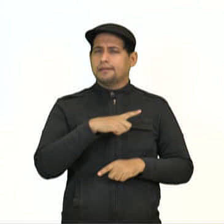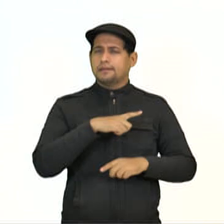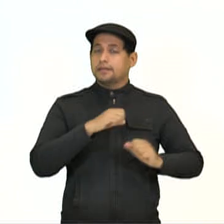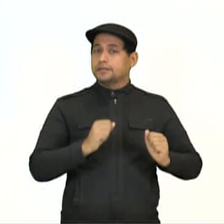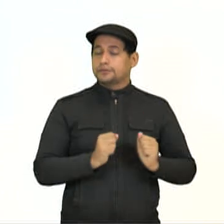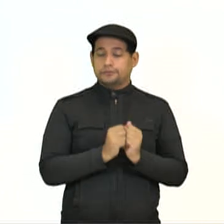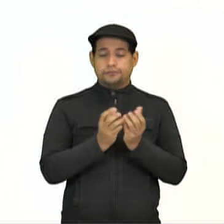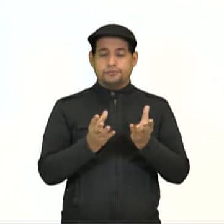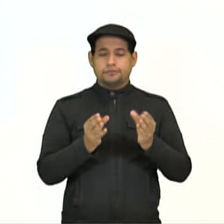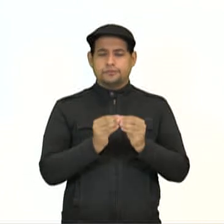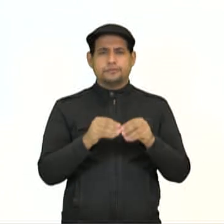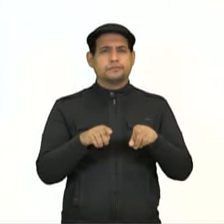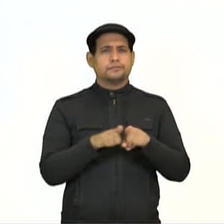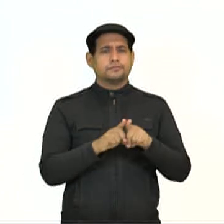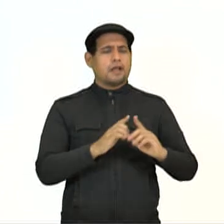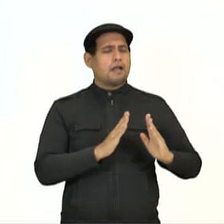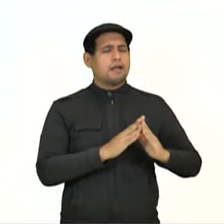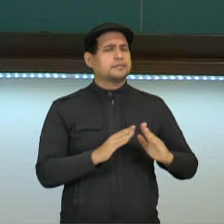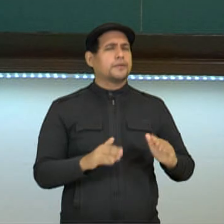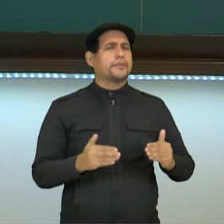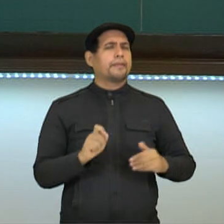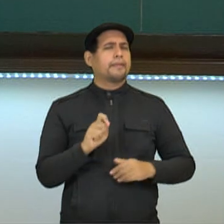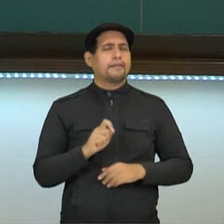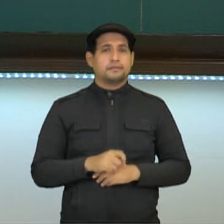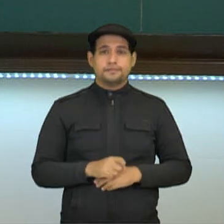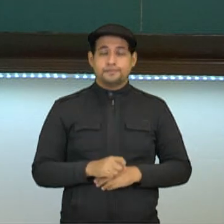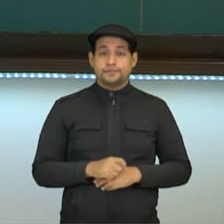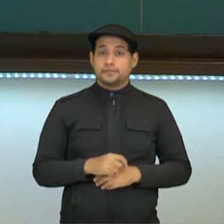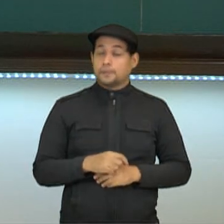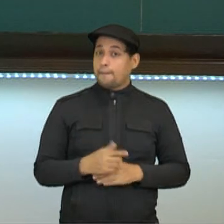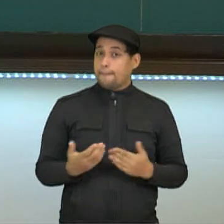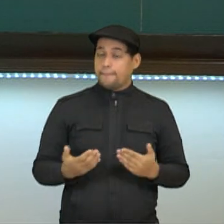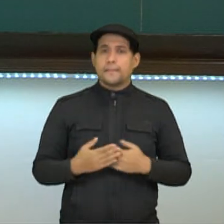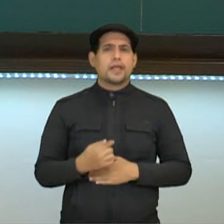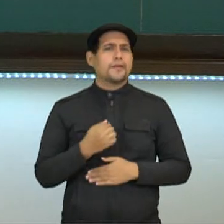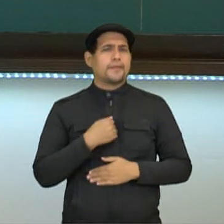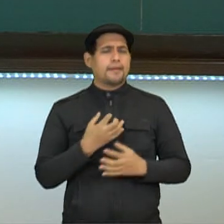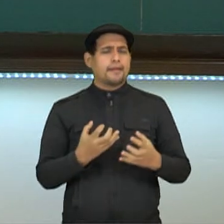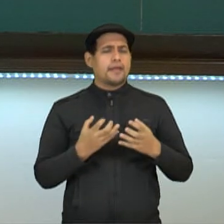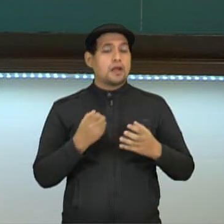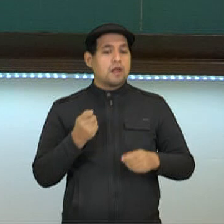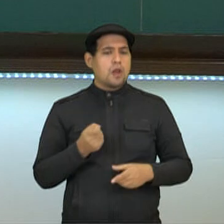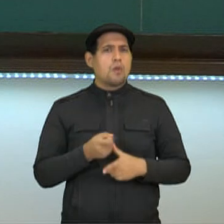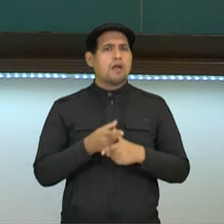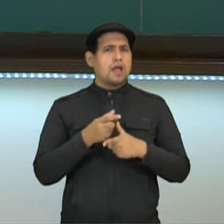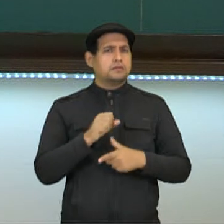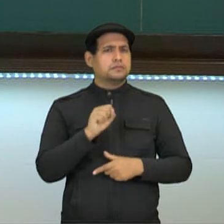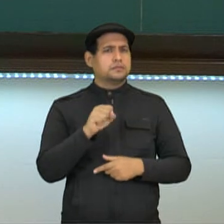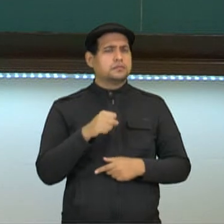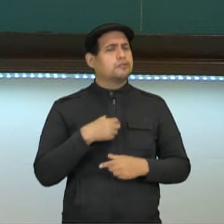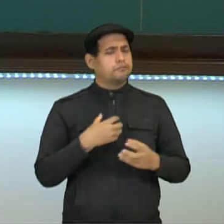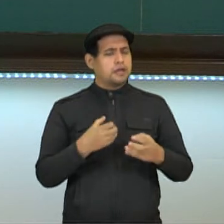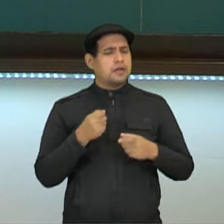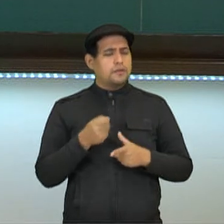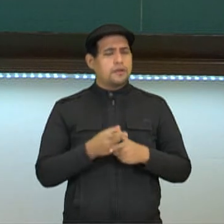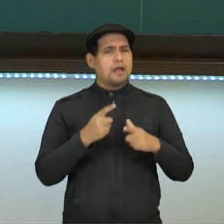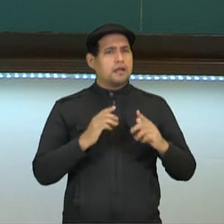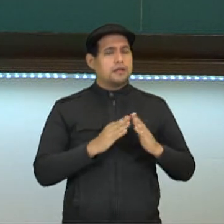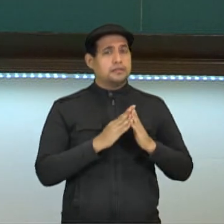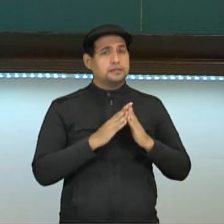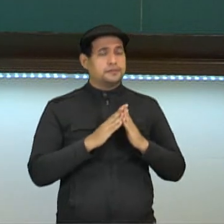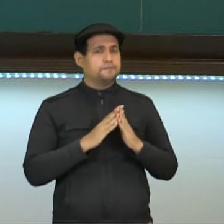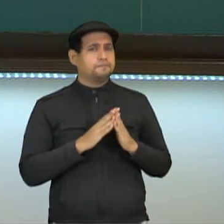estão inclusos nesse imóvel? Ou seja, eu quero alugar esse imóvel, eu quero alugar essa